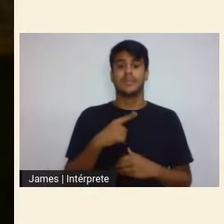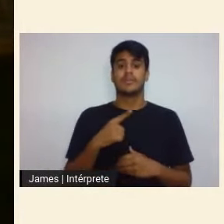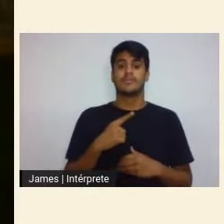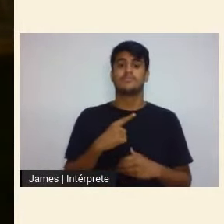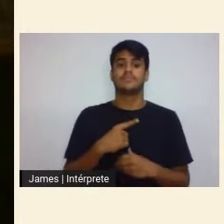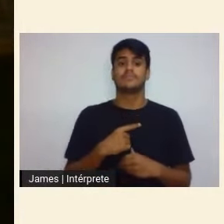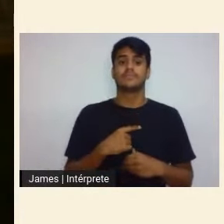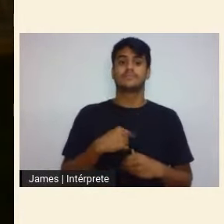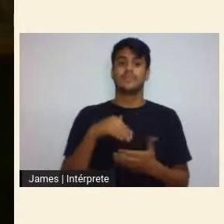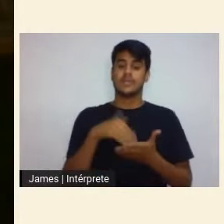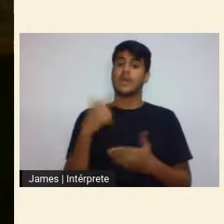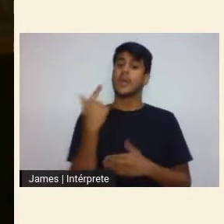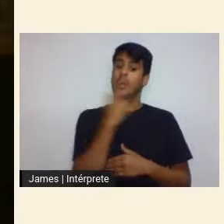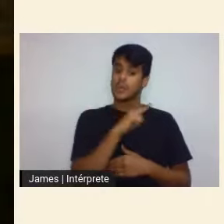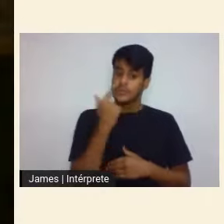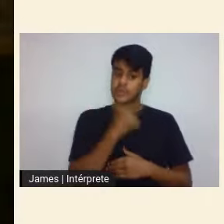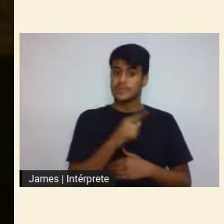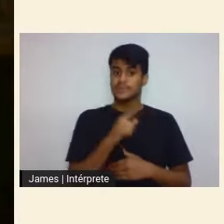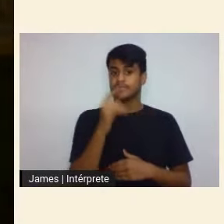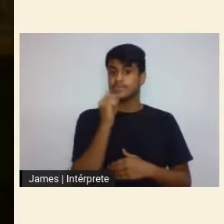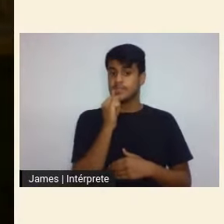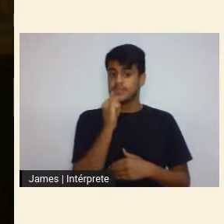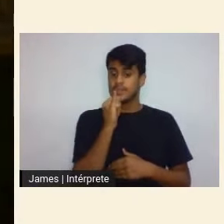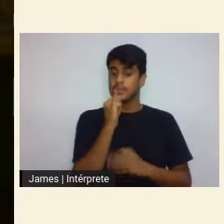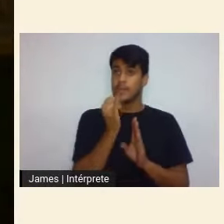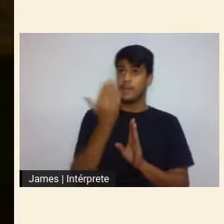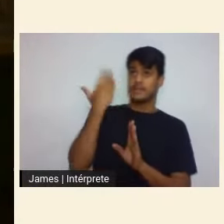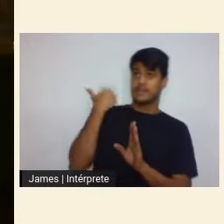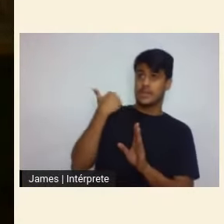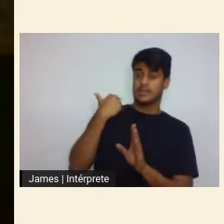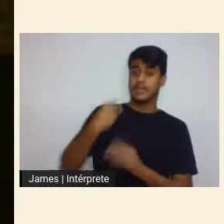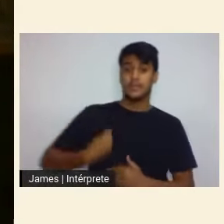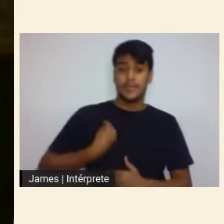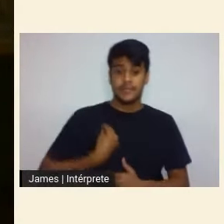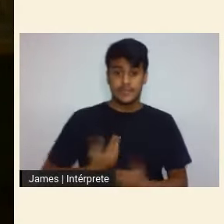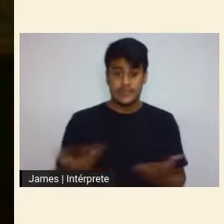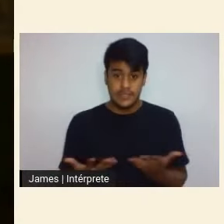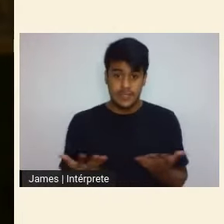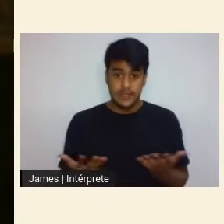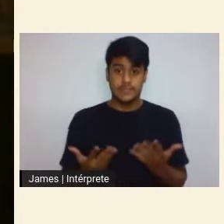Milton Ratum, por exemplo, passado e presente,